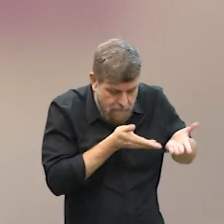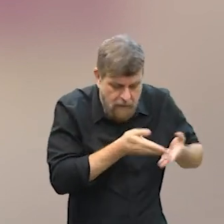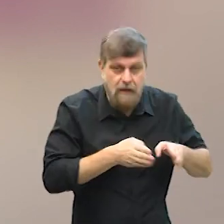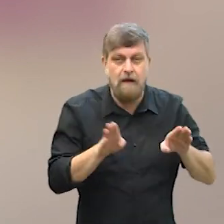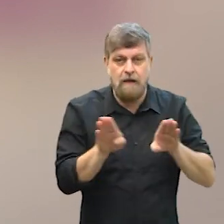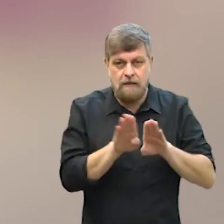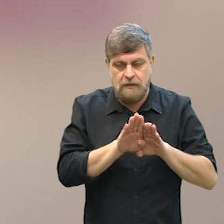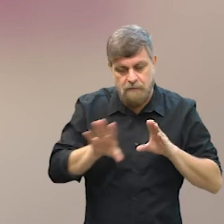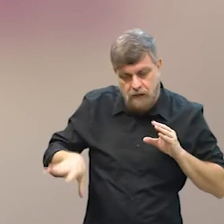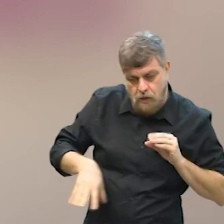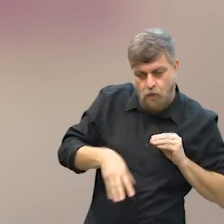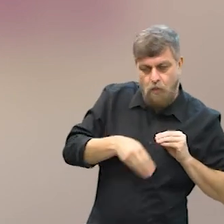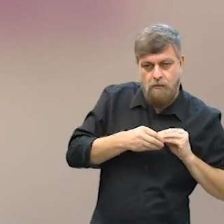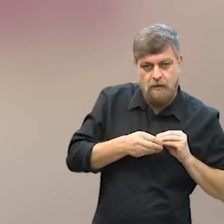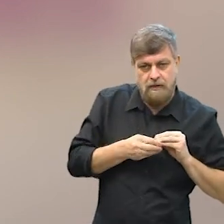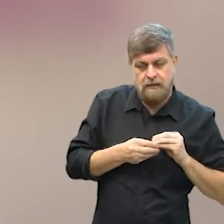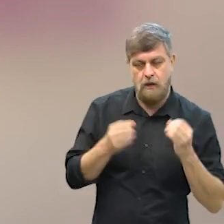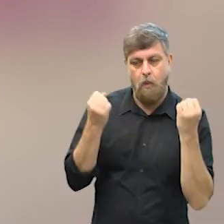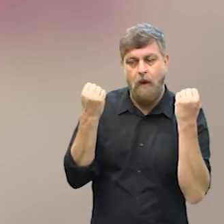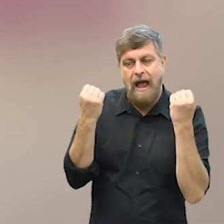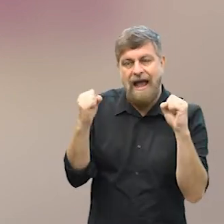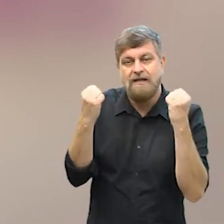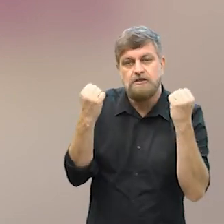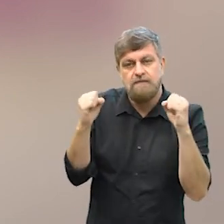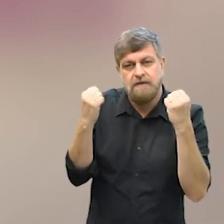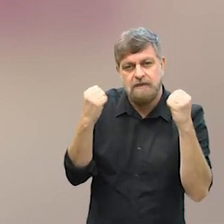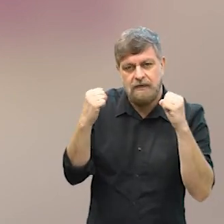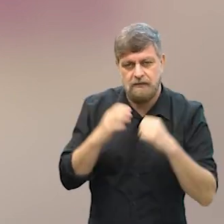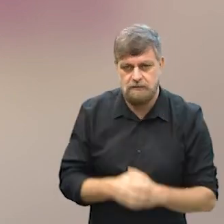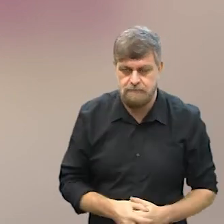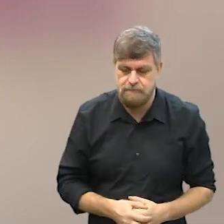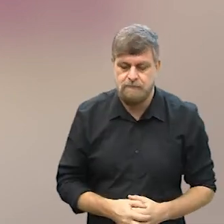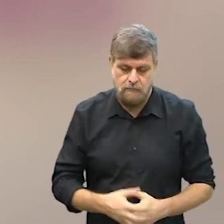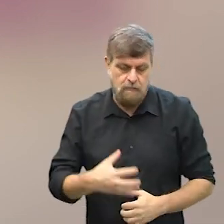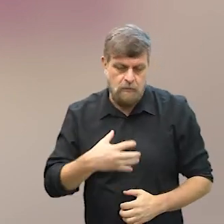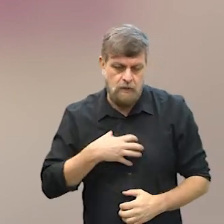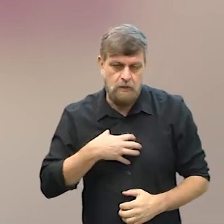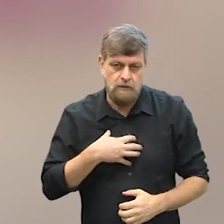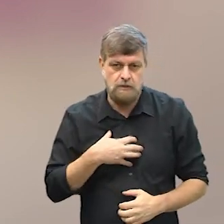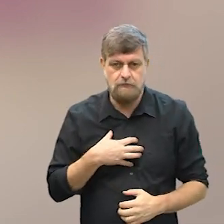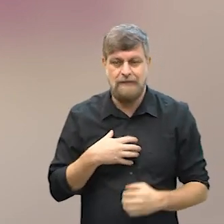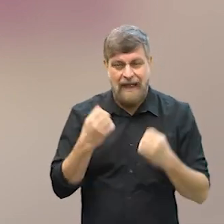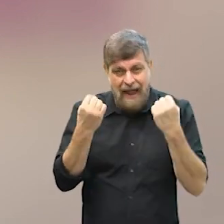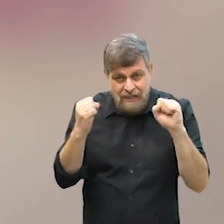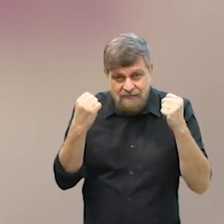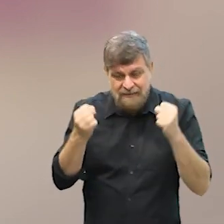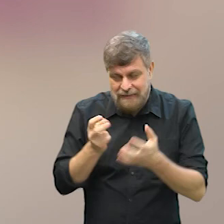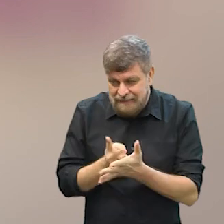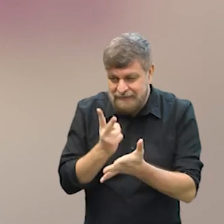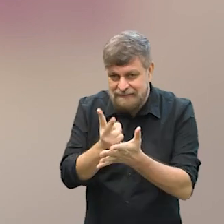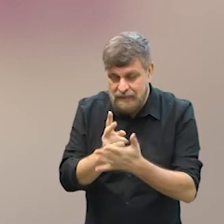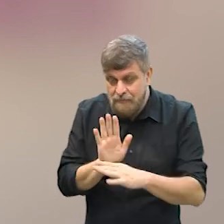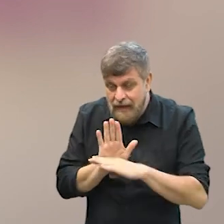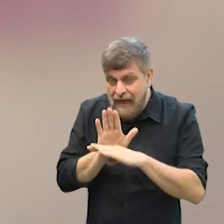é também complementado com atividade física. Então, a atividade física, de um modo geral, ela é